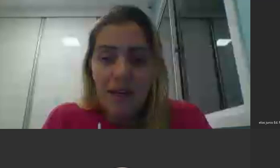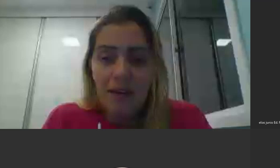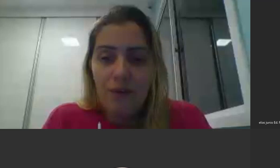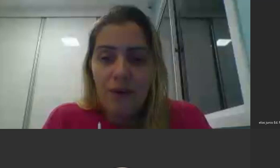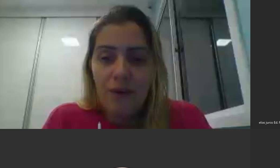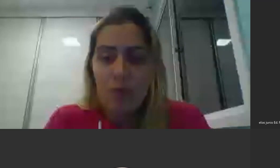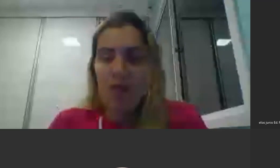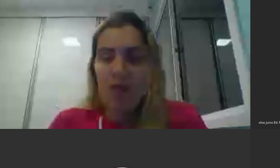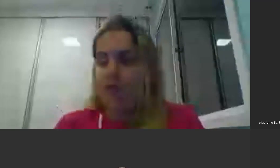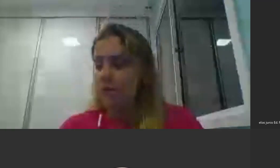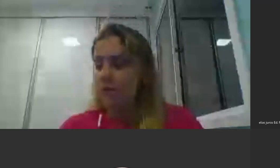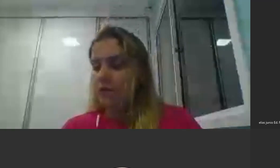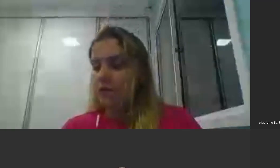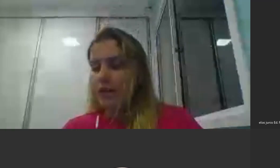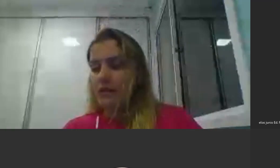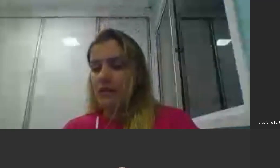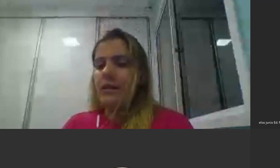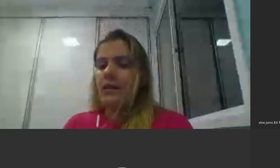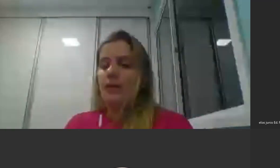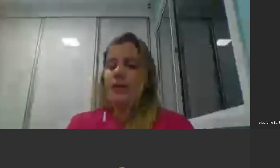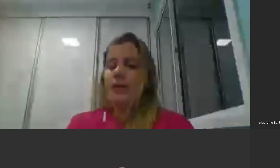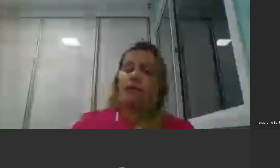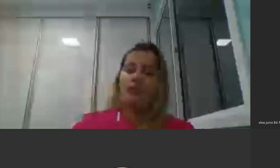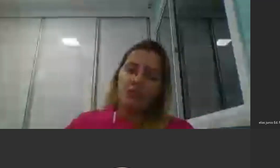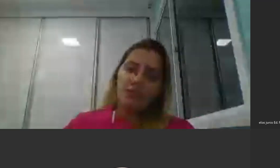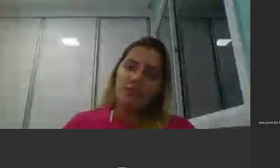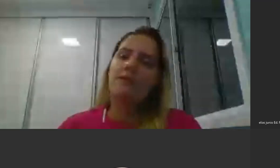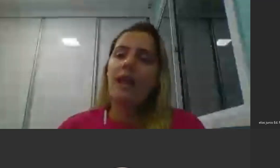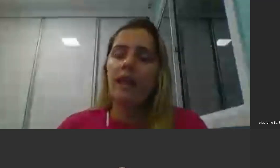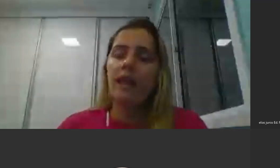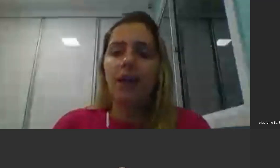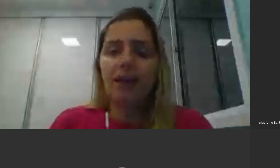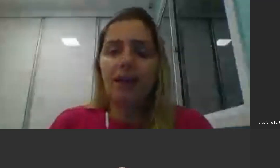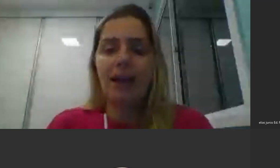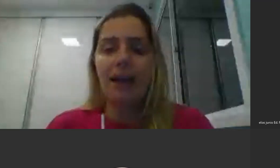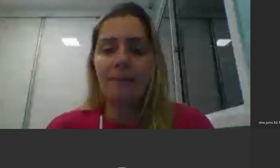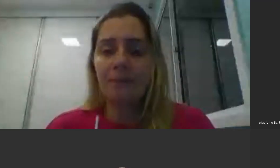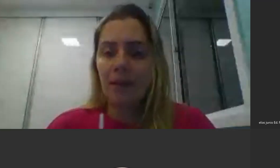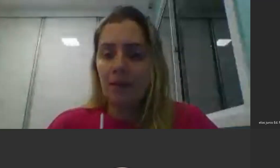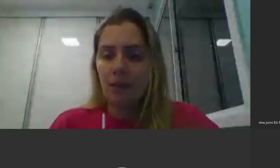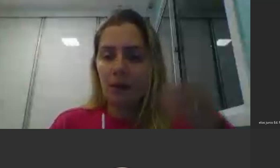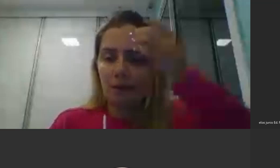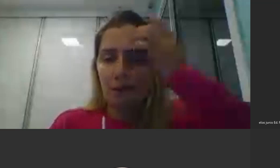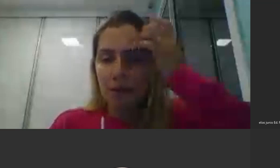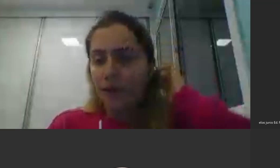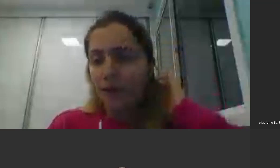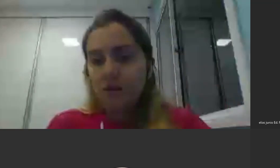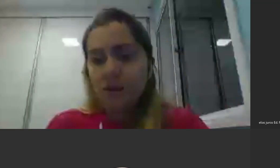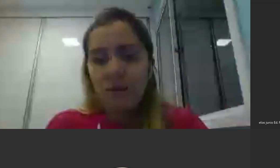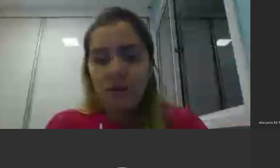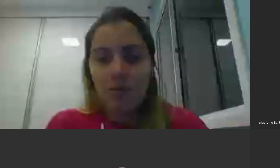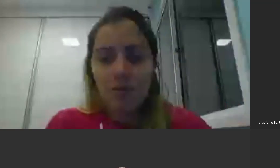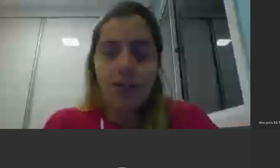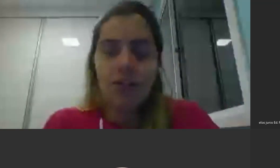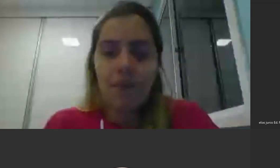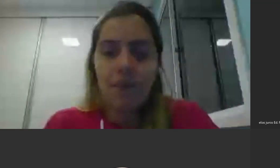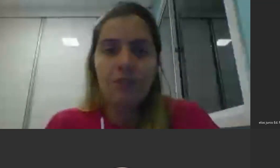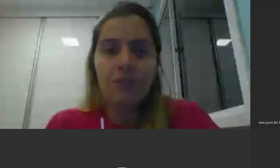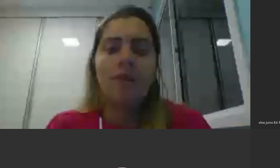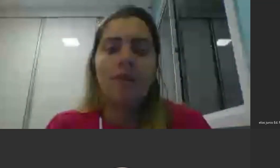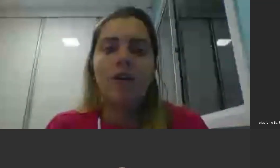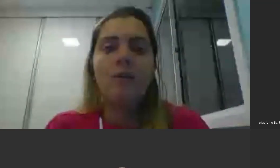visto, houve alguma situação aí para que a gente tenha que aguardar novas orientações e